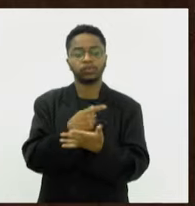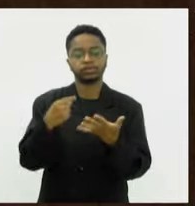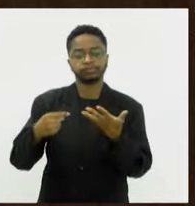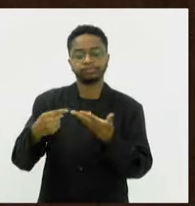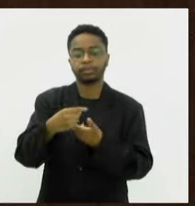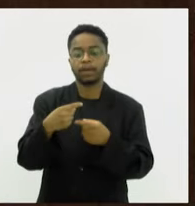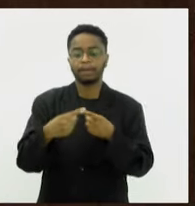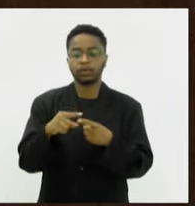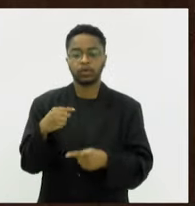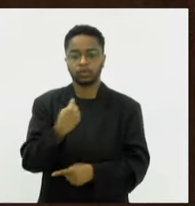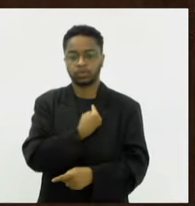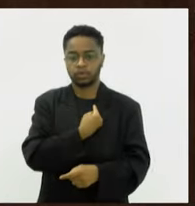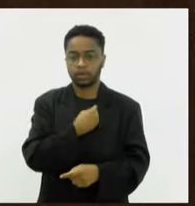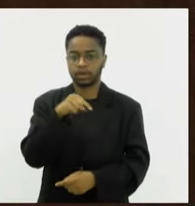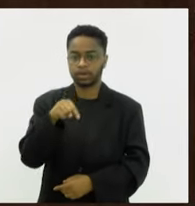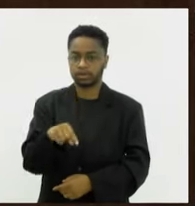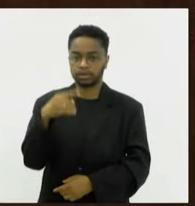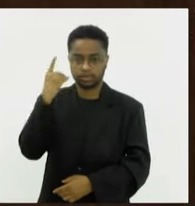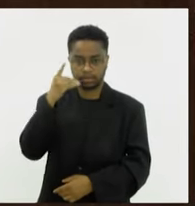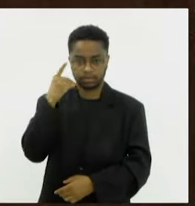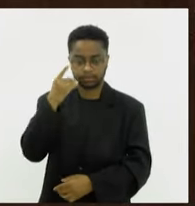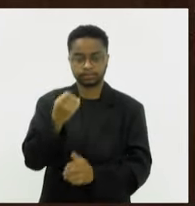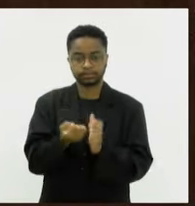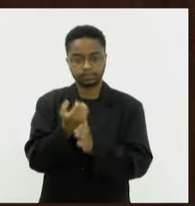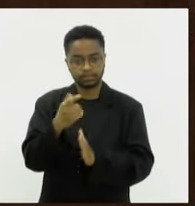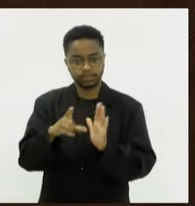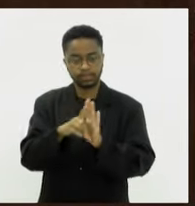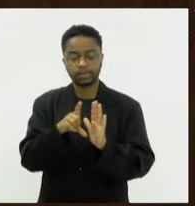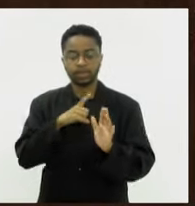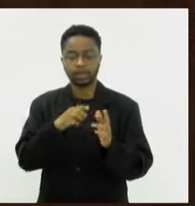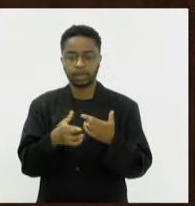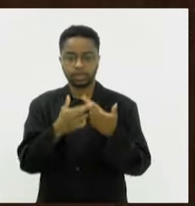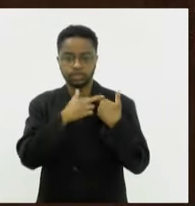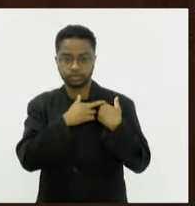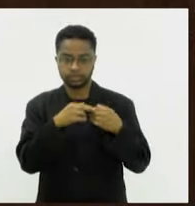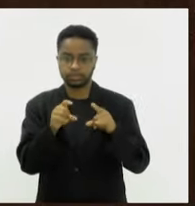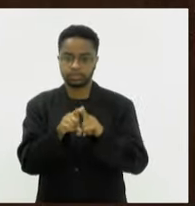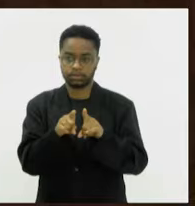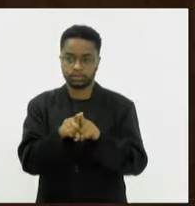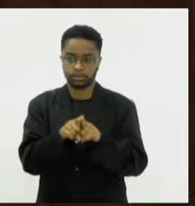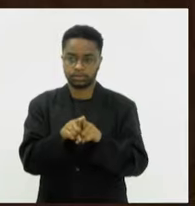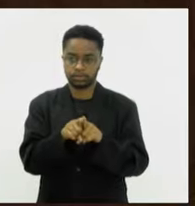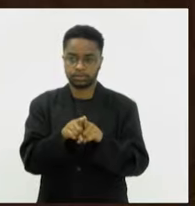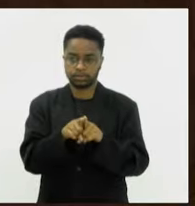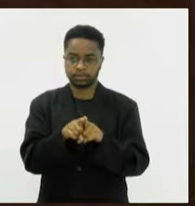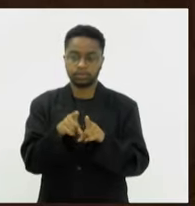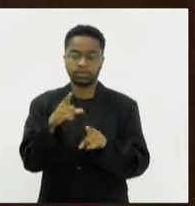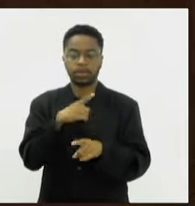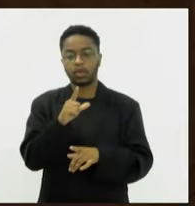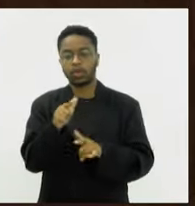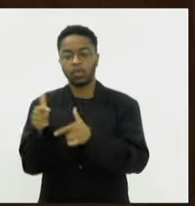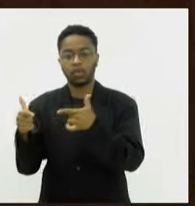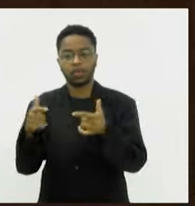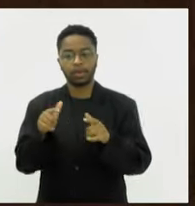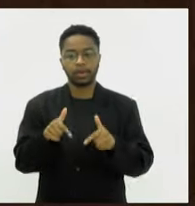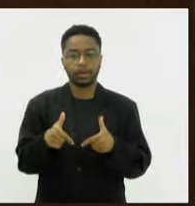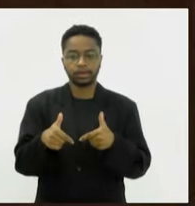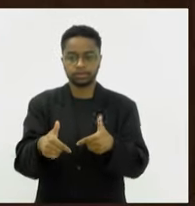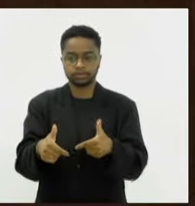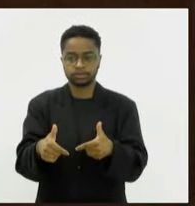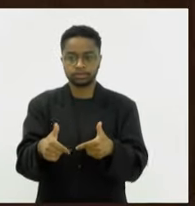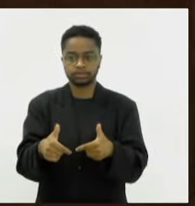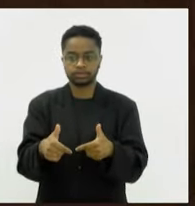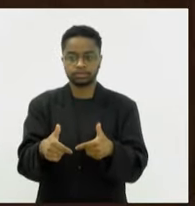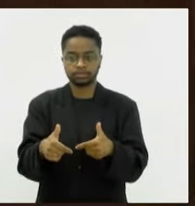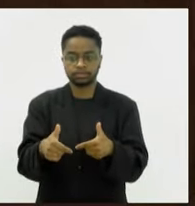enquanto legisladores e legisladoras, temos responsabilidade com isso. Outras iniciativas que tomamos,